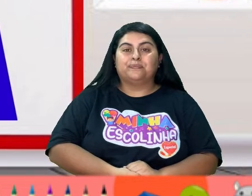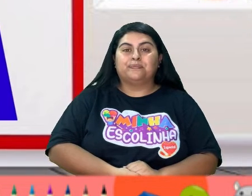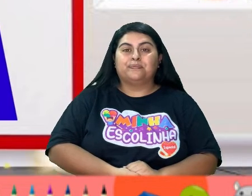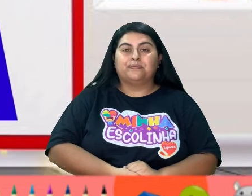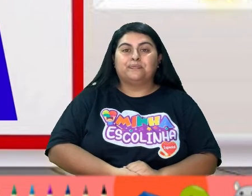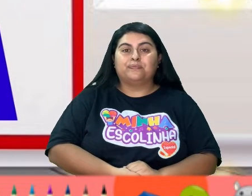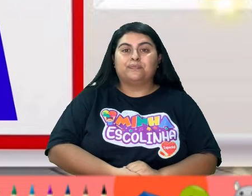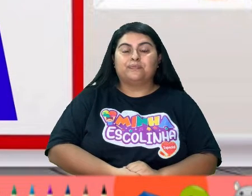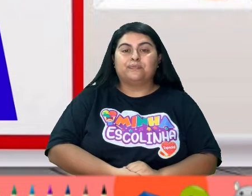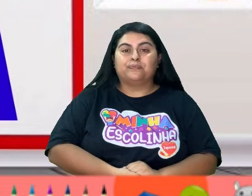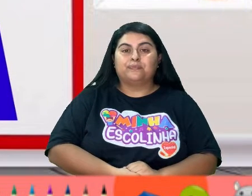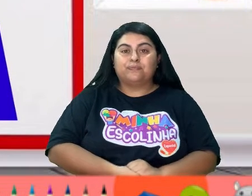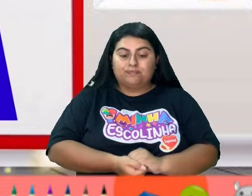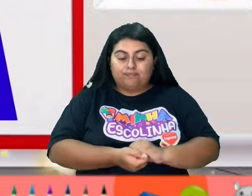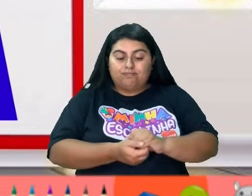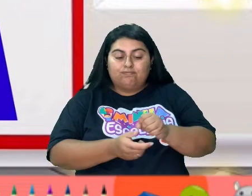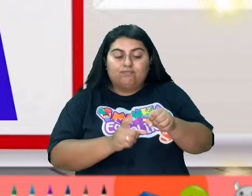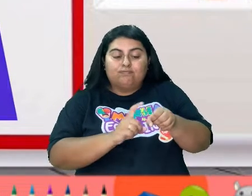Goiaba